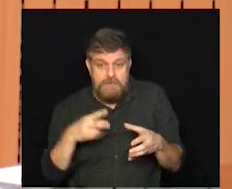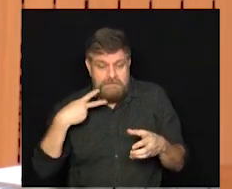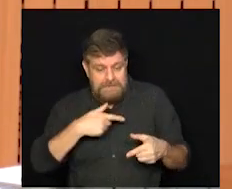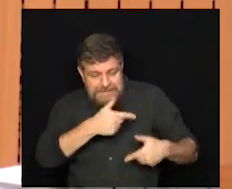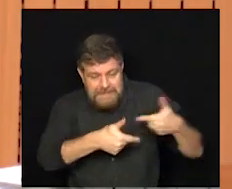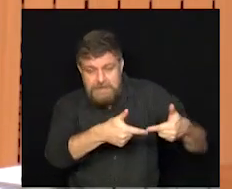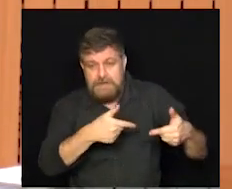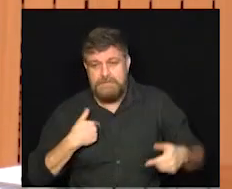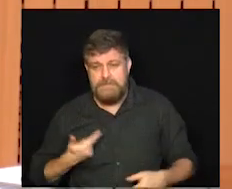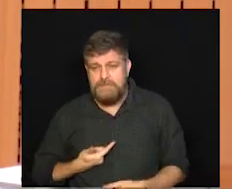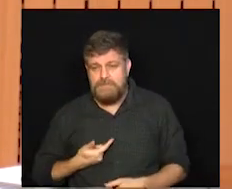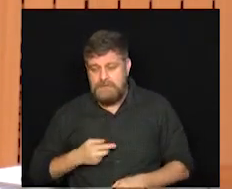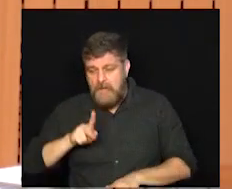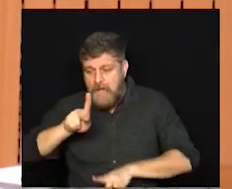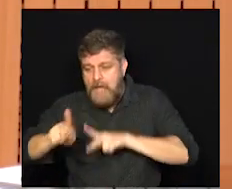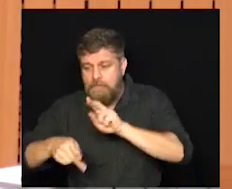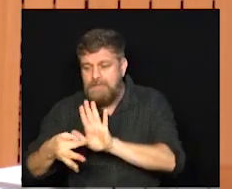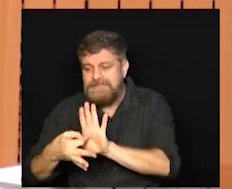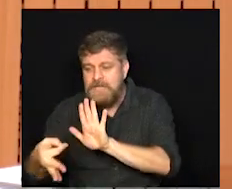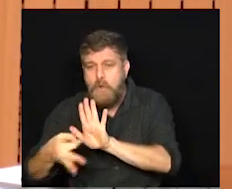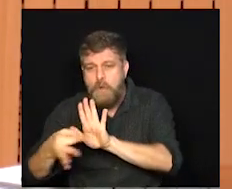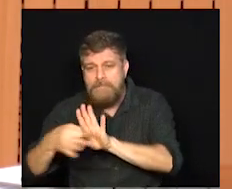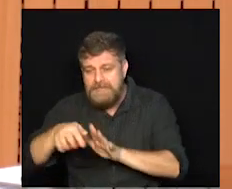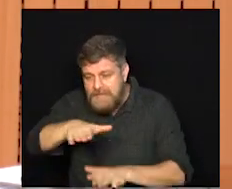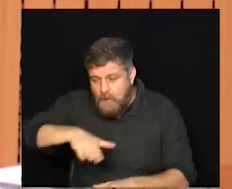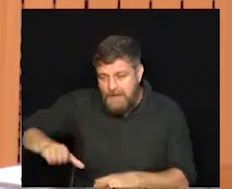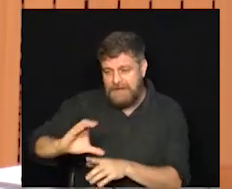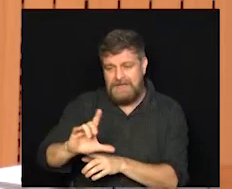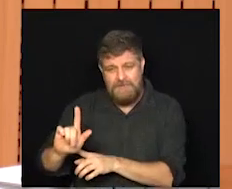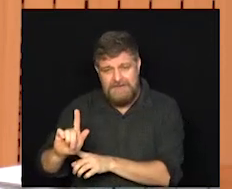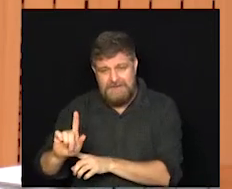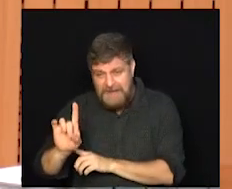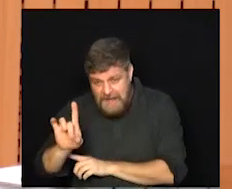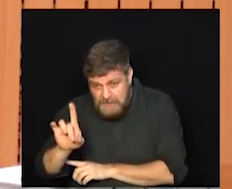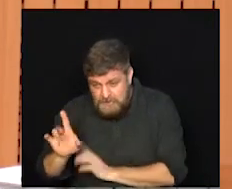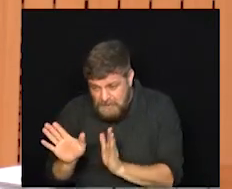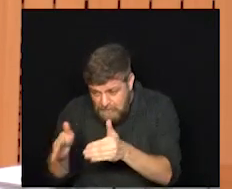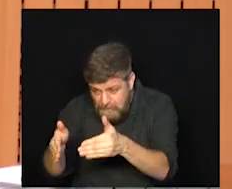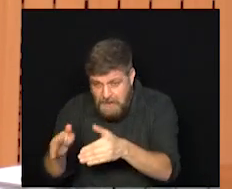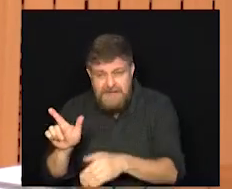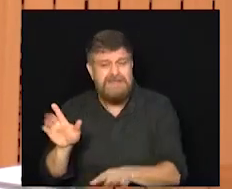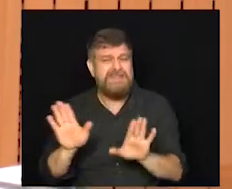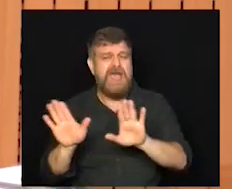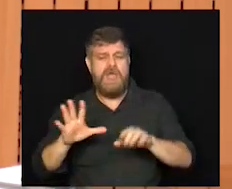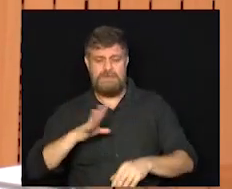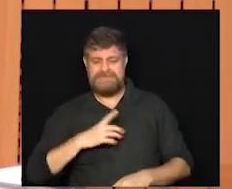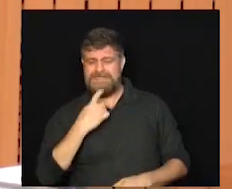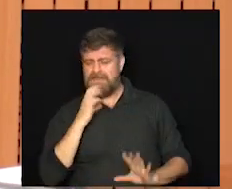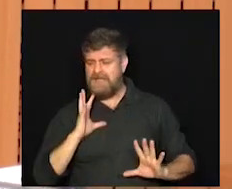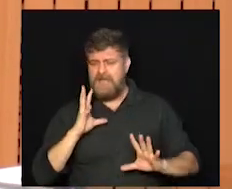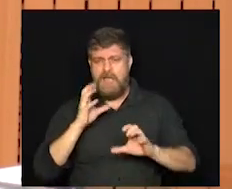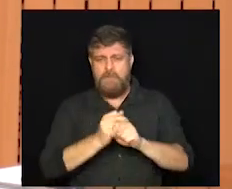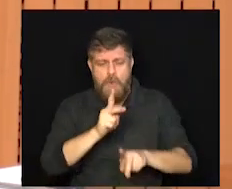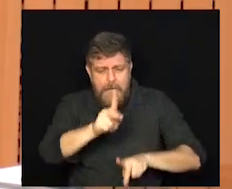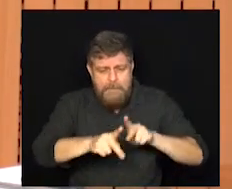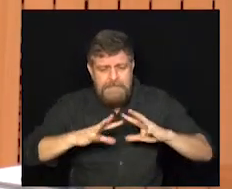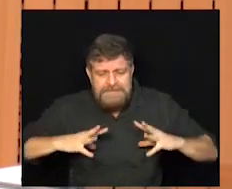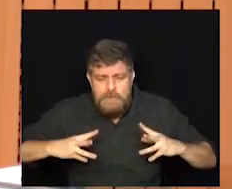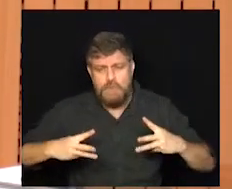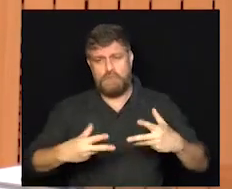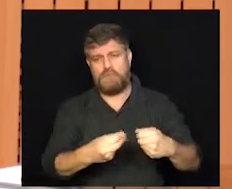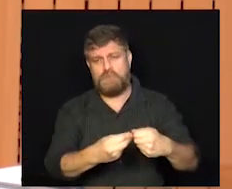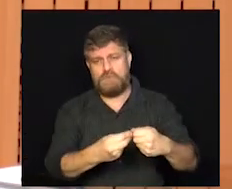Escutar a população da região do Campo Grande, mas não só, também a região da cidade, a população da cidade,